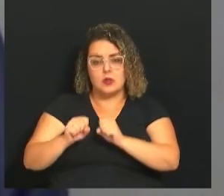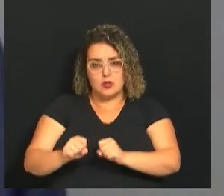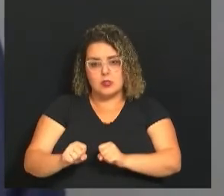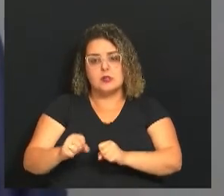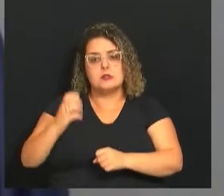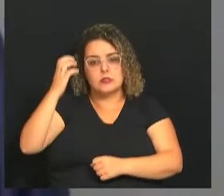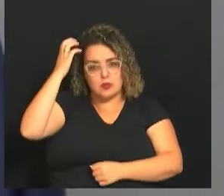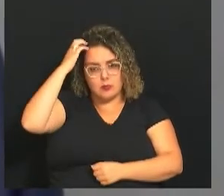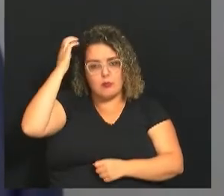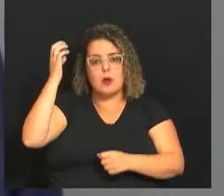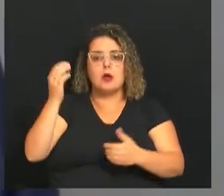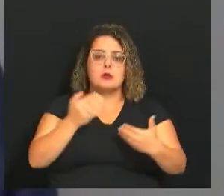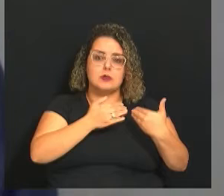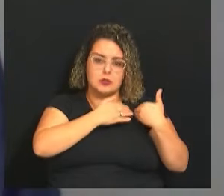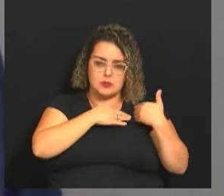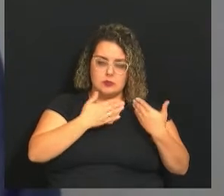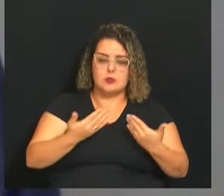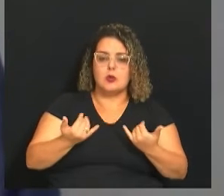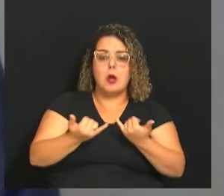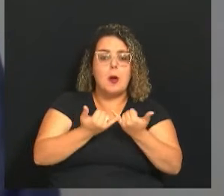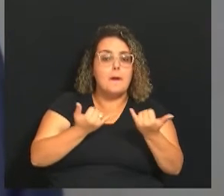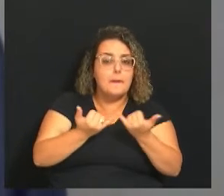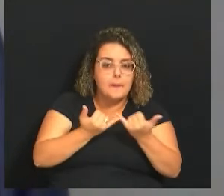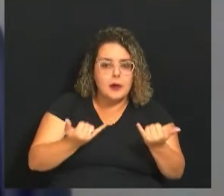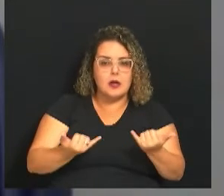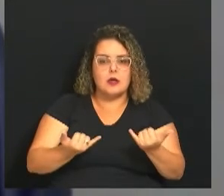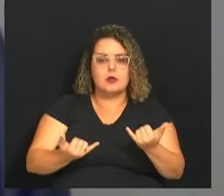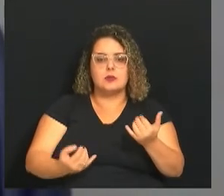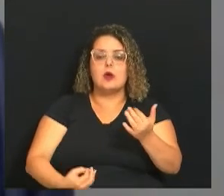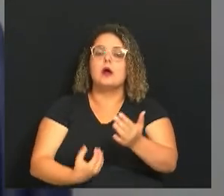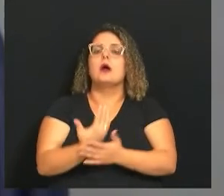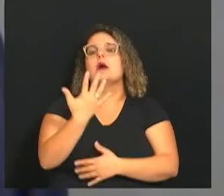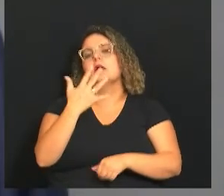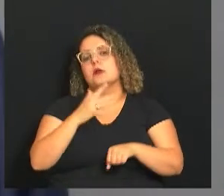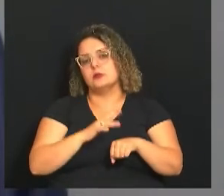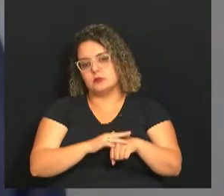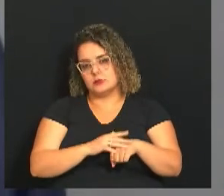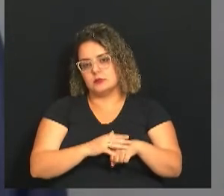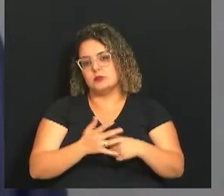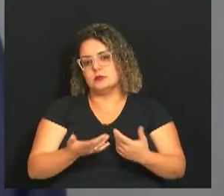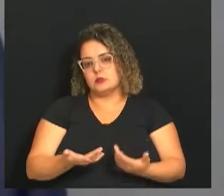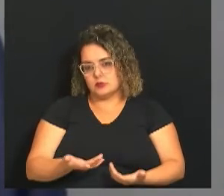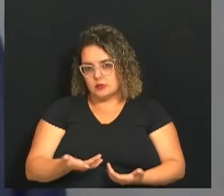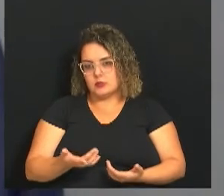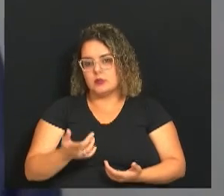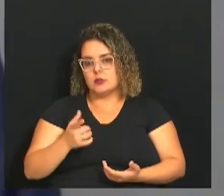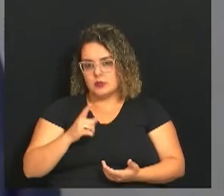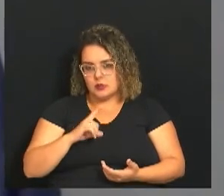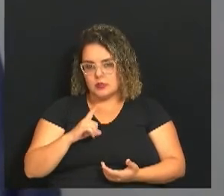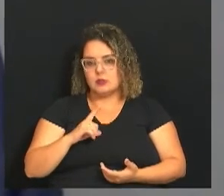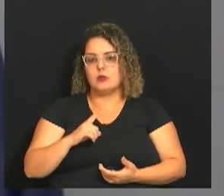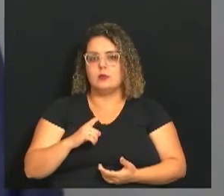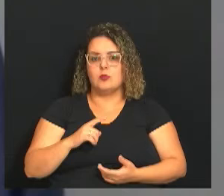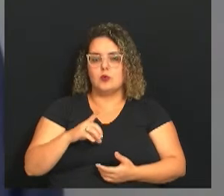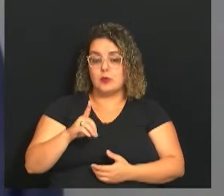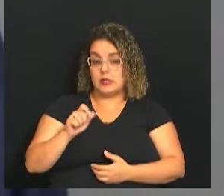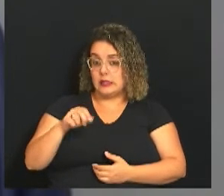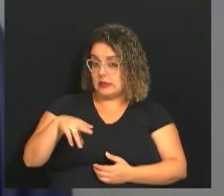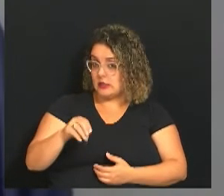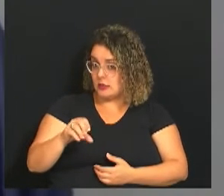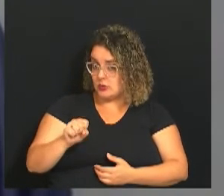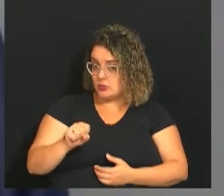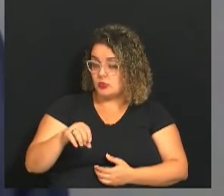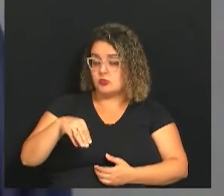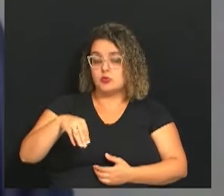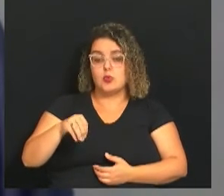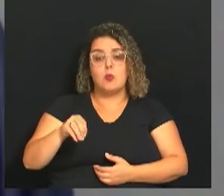ser responsável, em parte, pelo surgimento da doença. Então, acabaria tendo uma condenação por danos morais por conta desse problema.